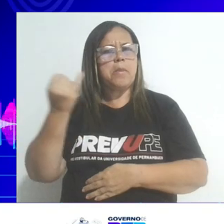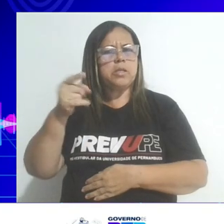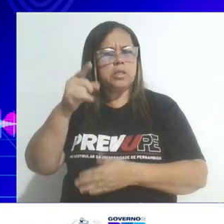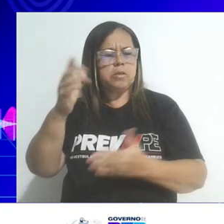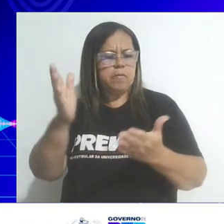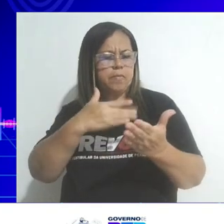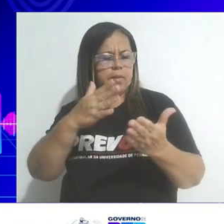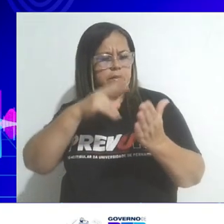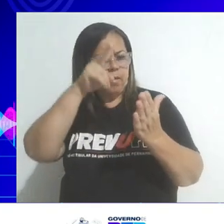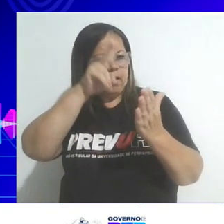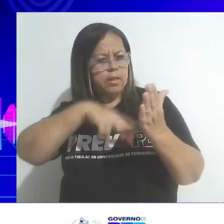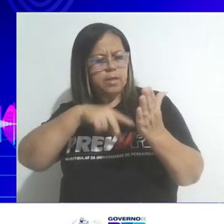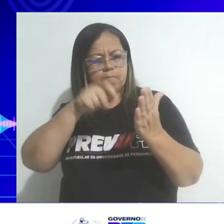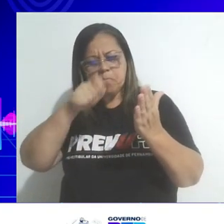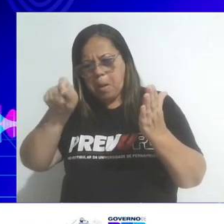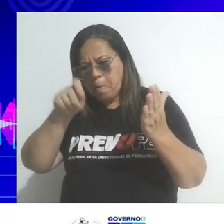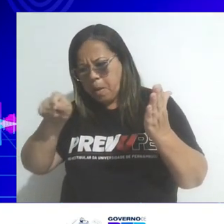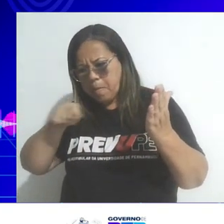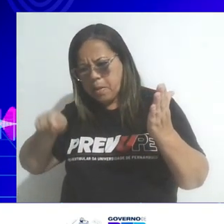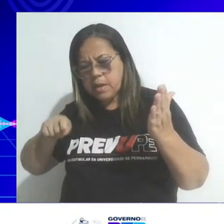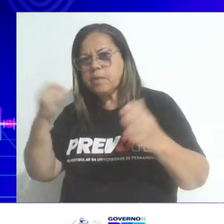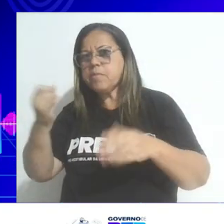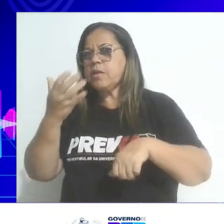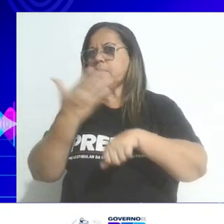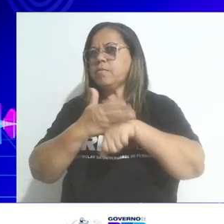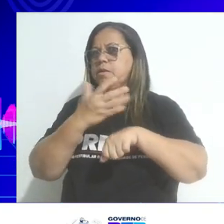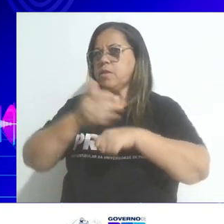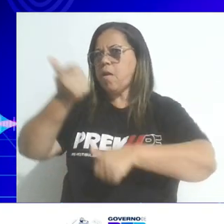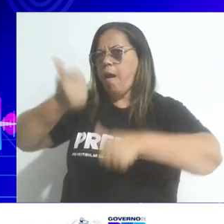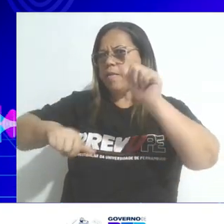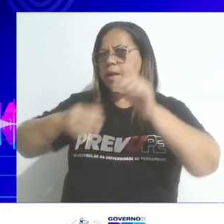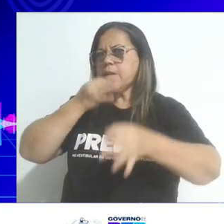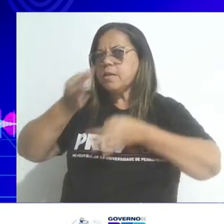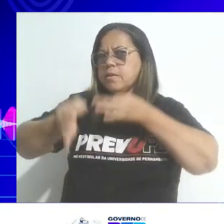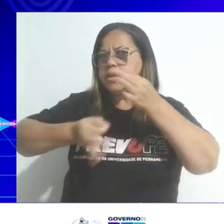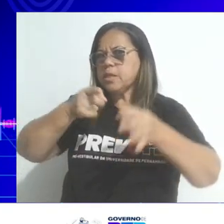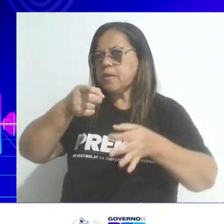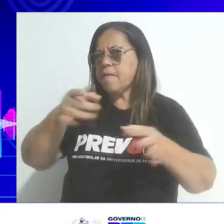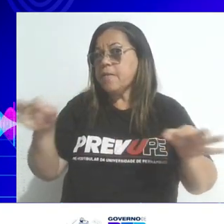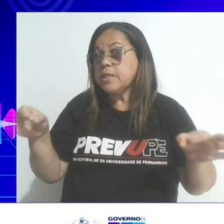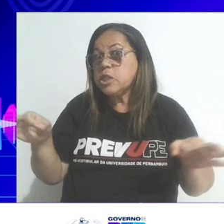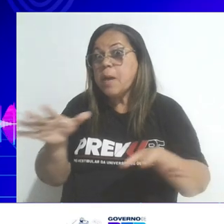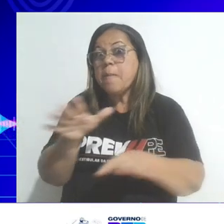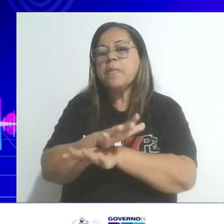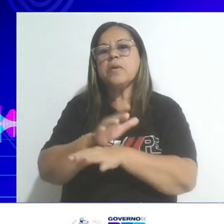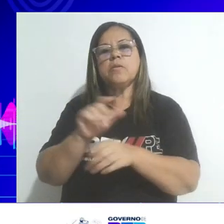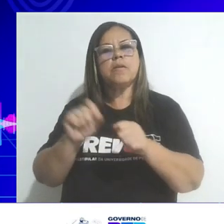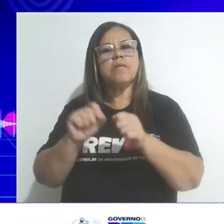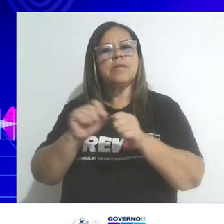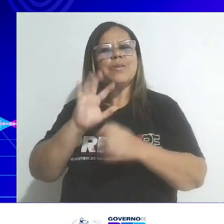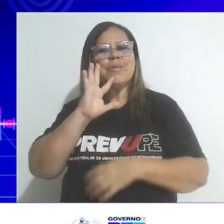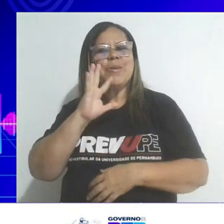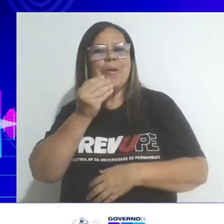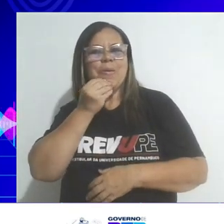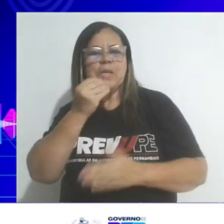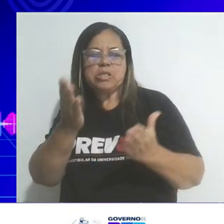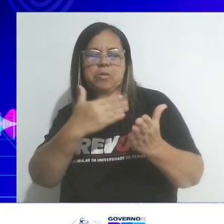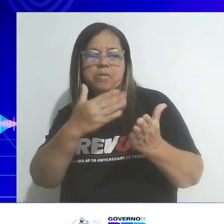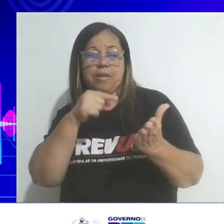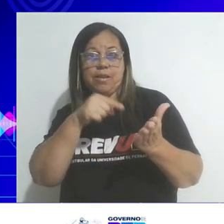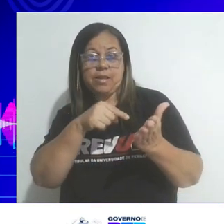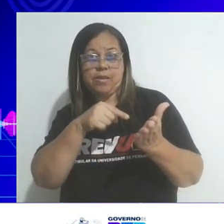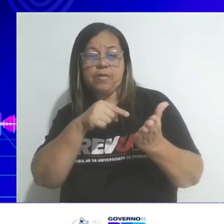as obras faça anotações relevantes e pratique A análise crítica esteja pronto para aplicar seus conhecimentos sobre a obra e